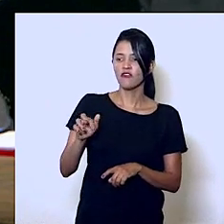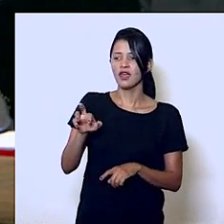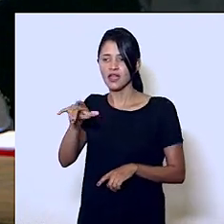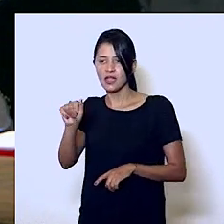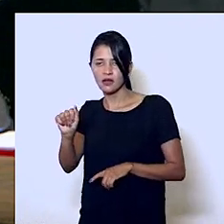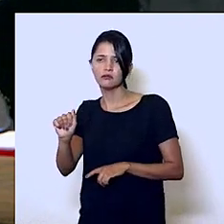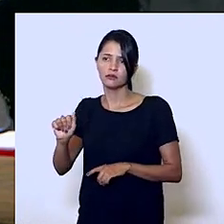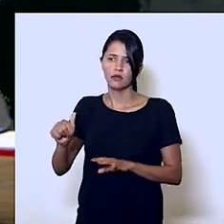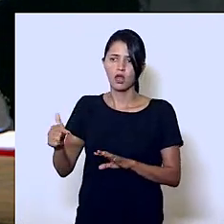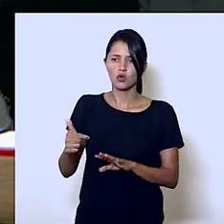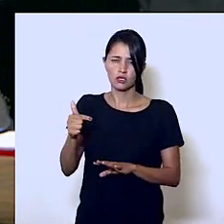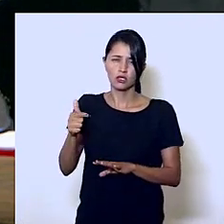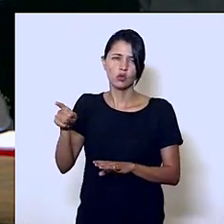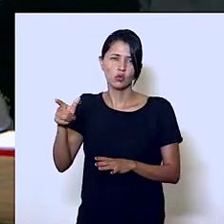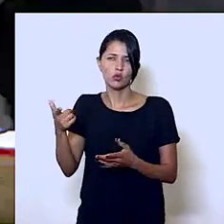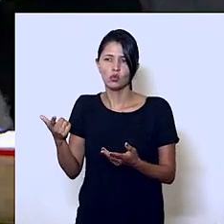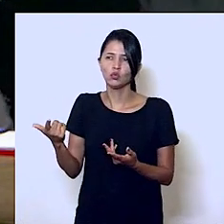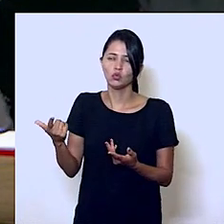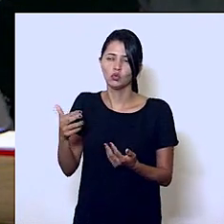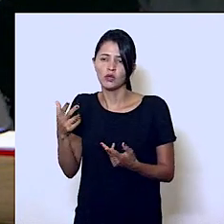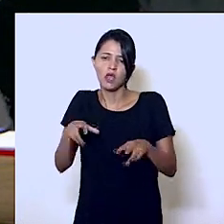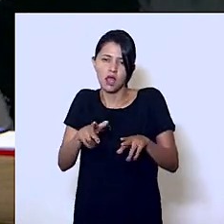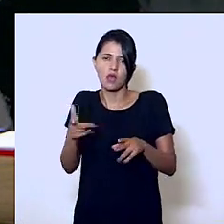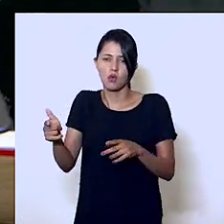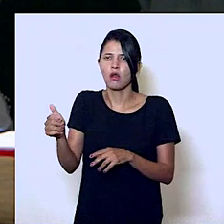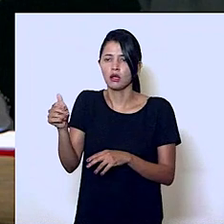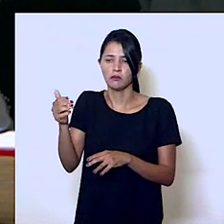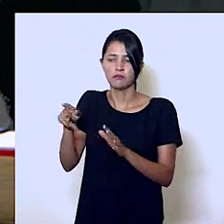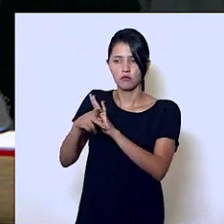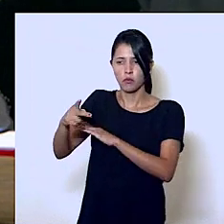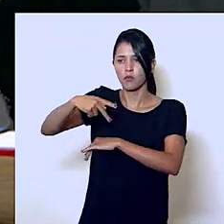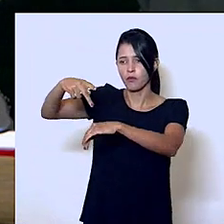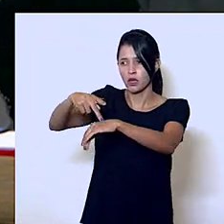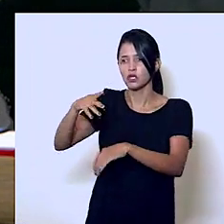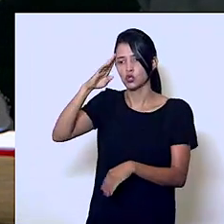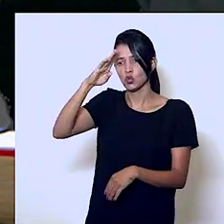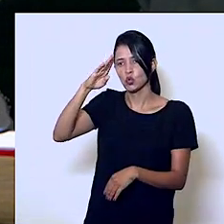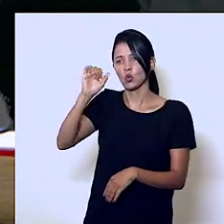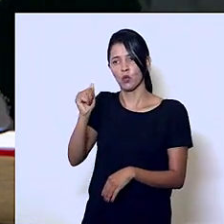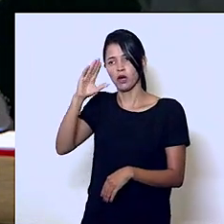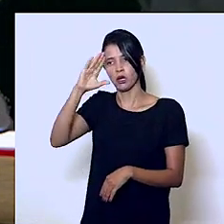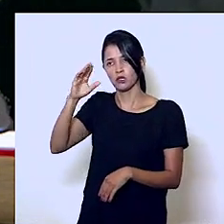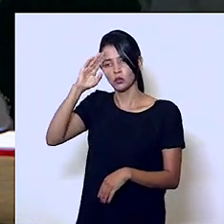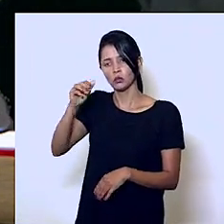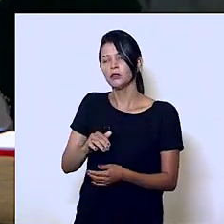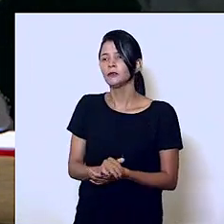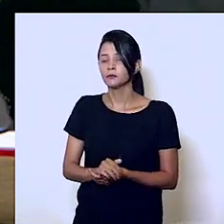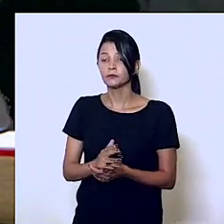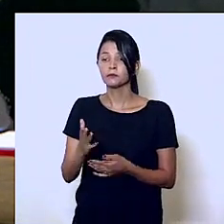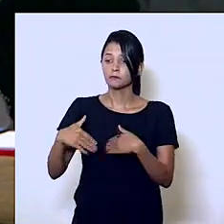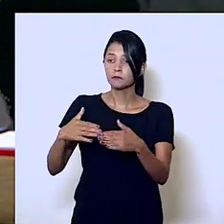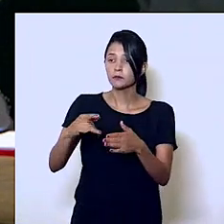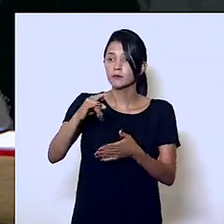que era o equivalente do Paulo na chancelaria cubana, e aí começam as relações. Aliás, esse processo, a documentação desse processo,